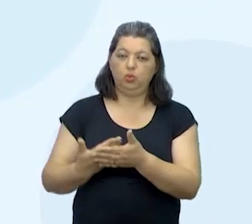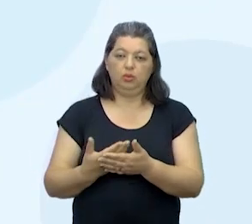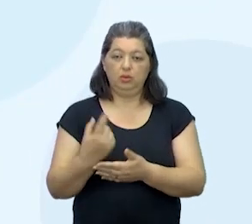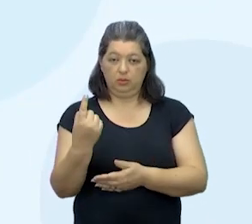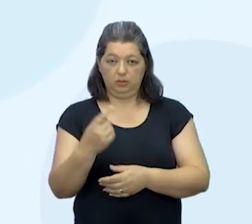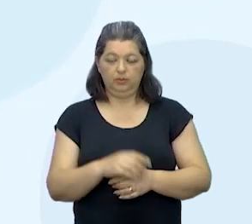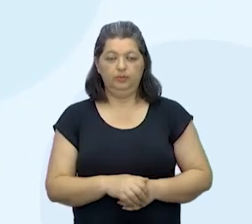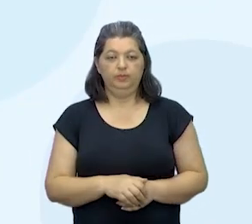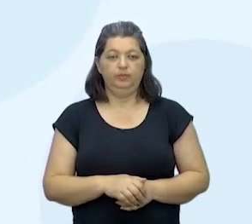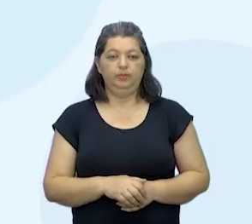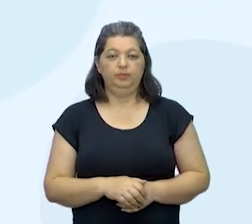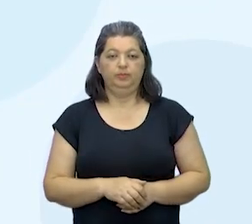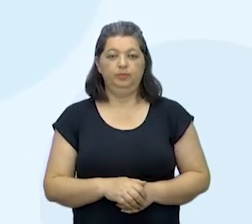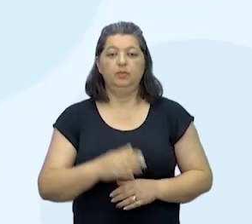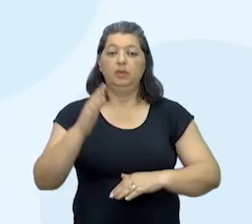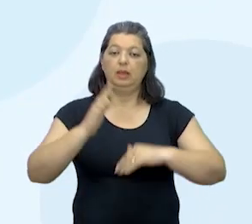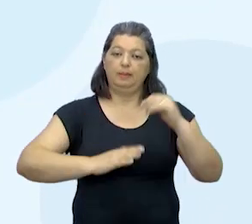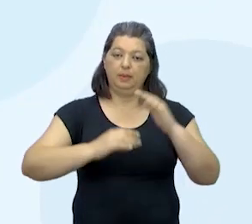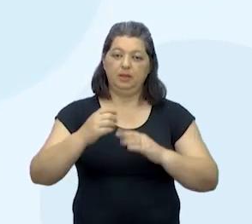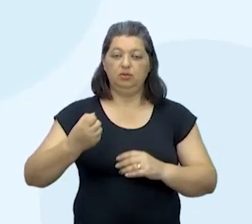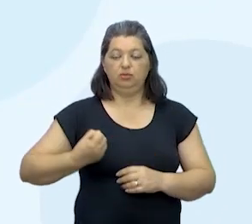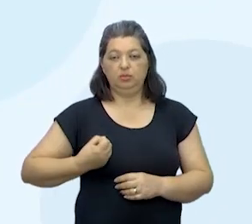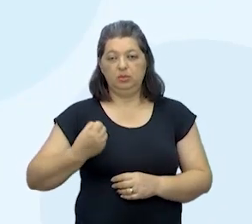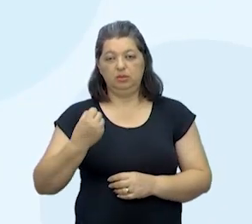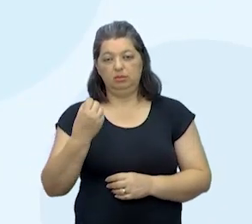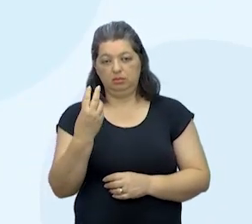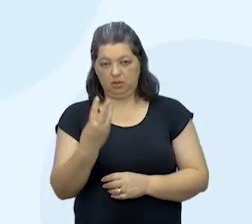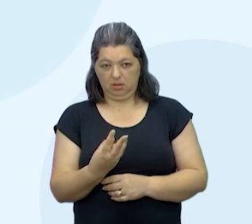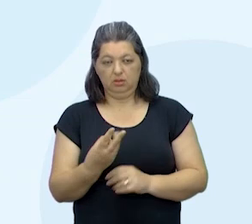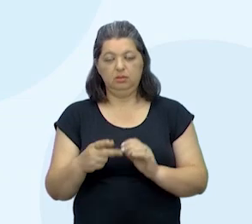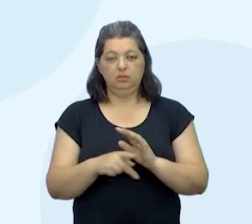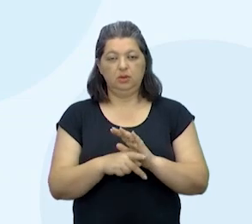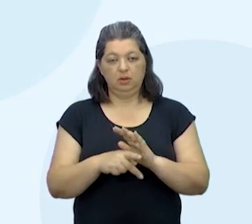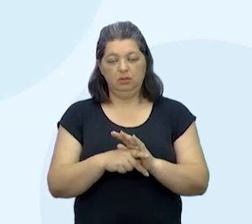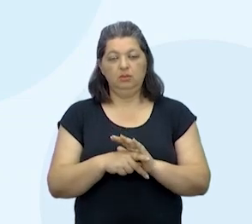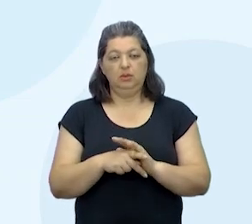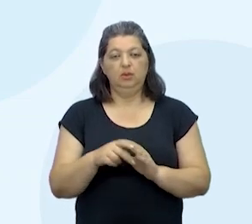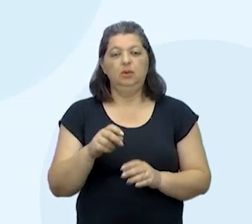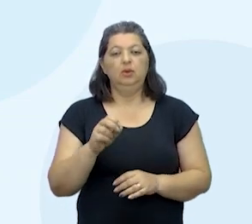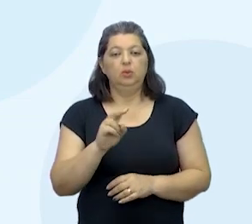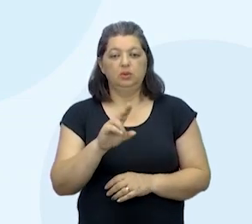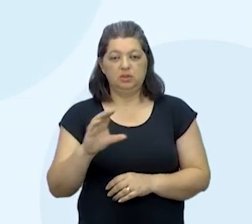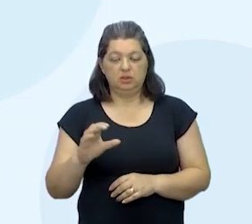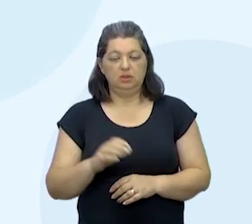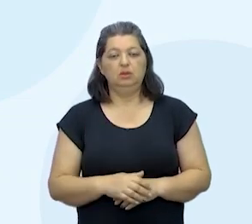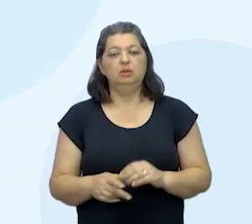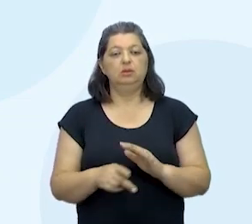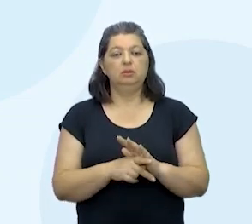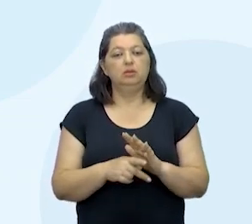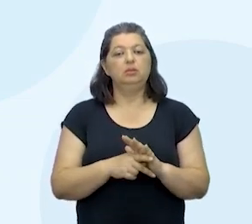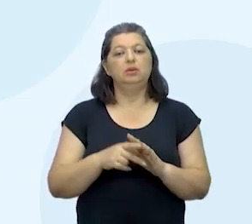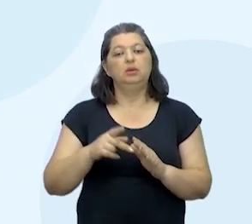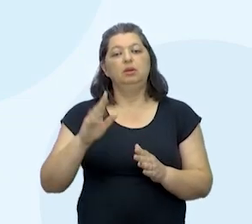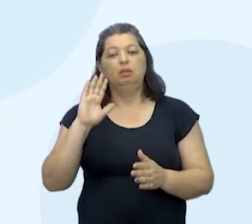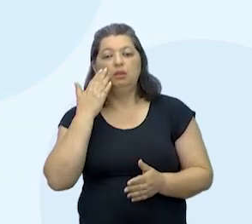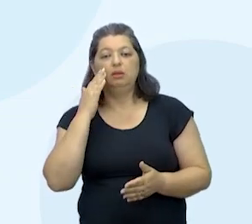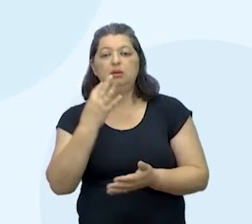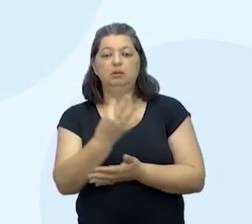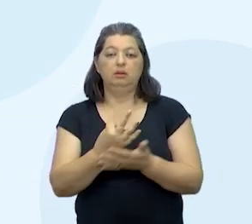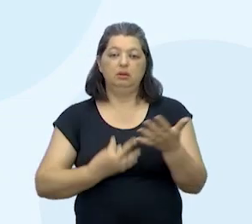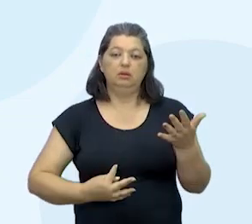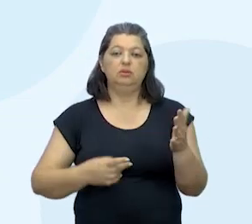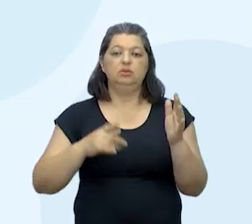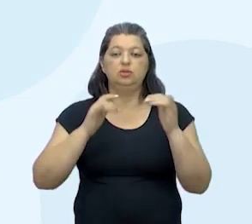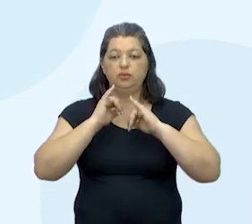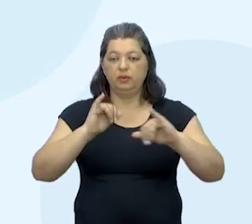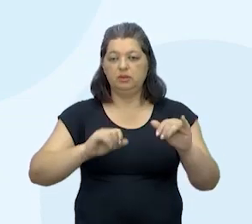habilidade número 3, né? Habilidades do currículo. Interpretar textos de divulgação científicas, habilidade aí